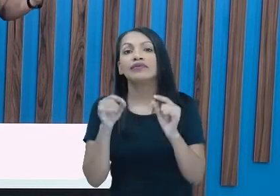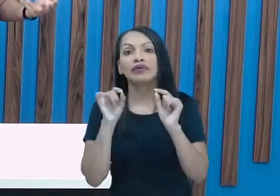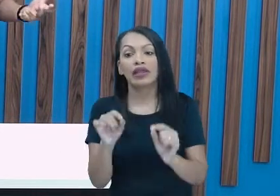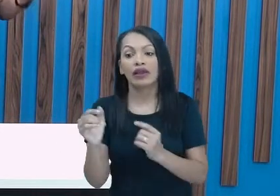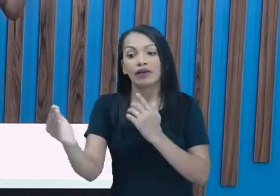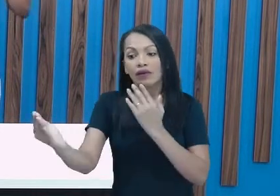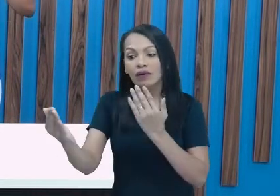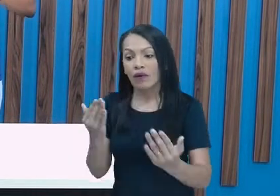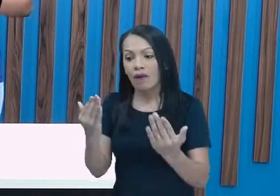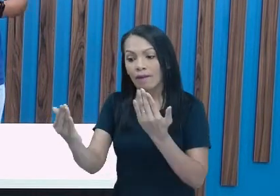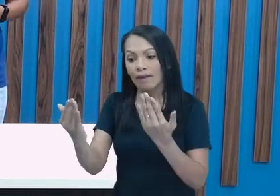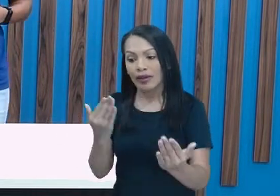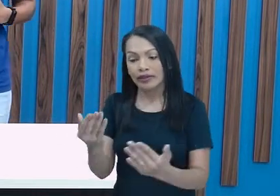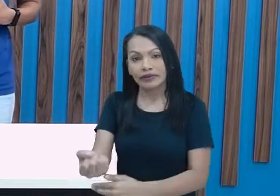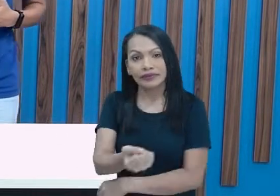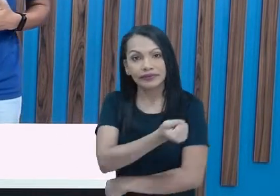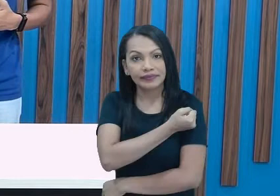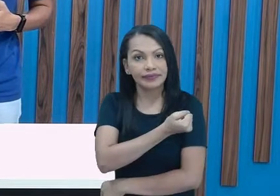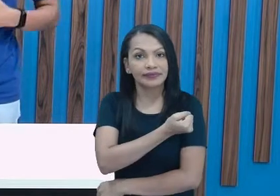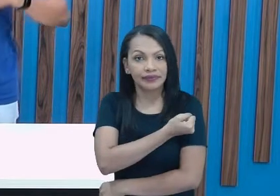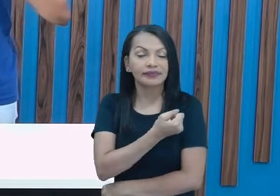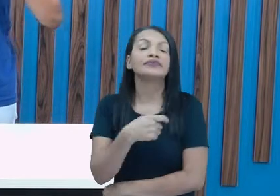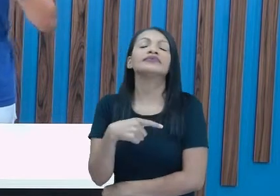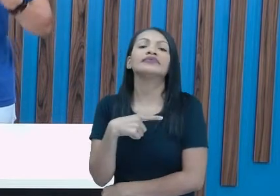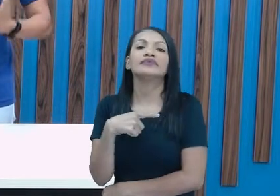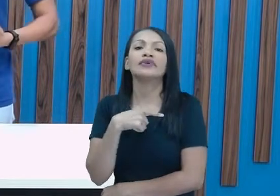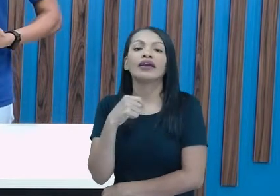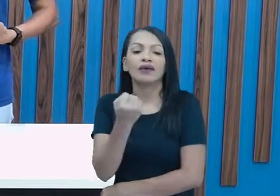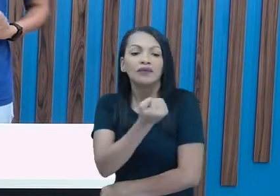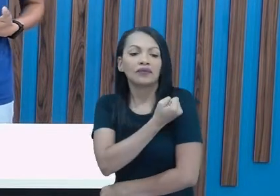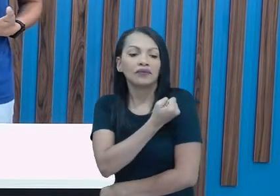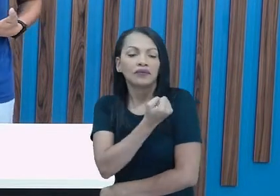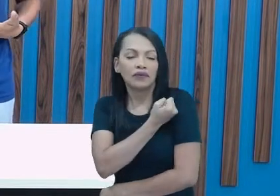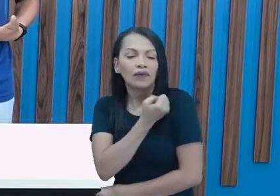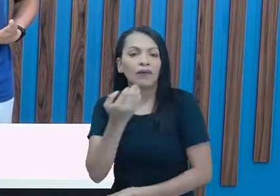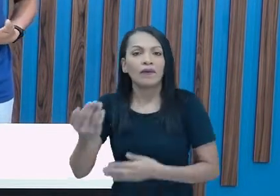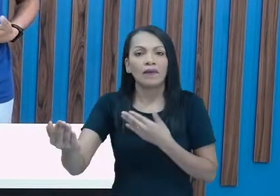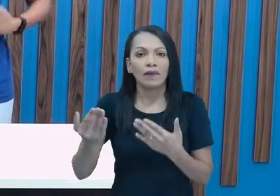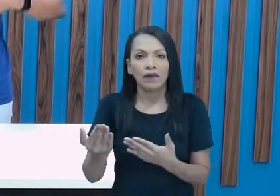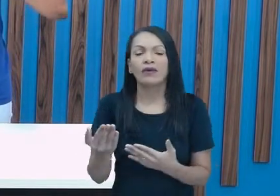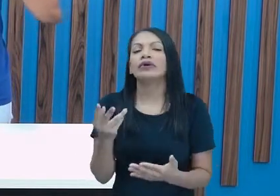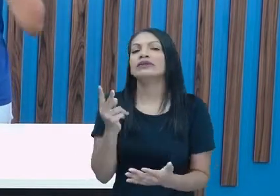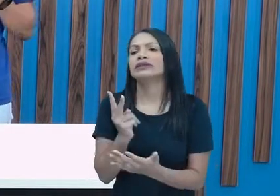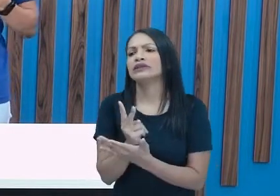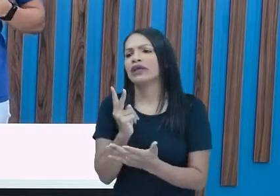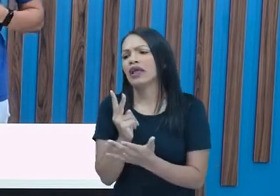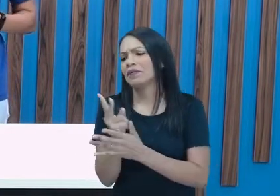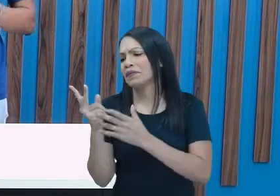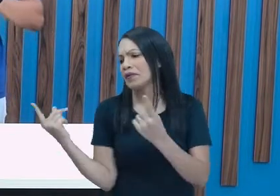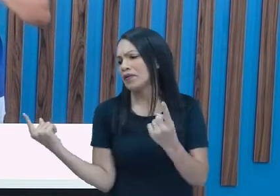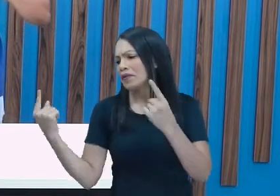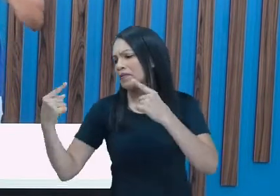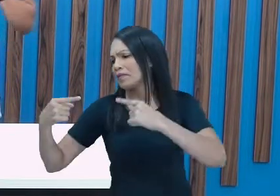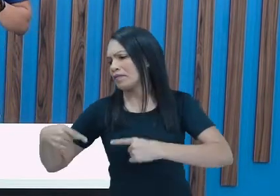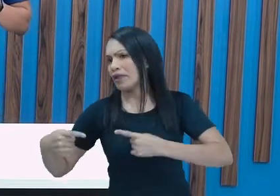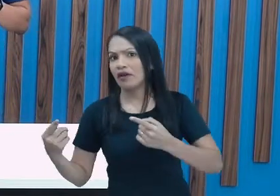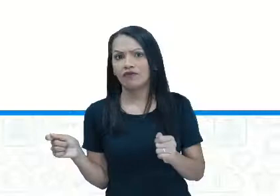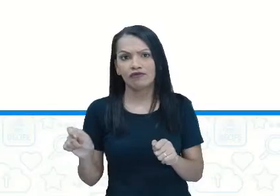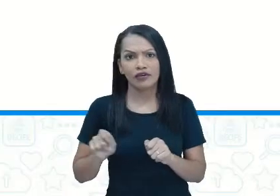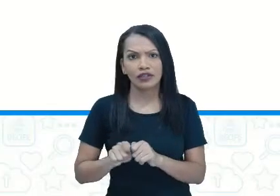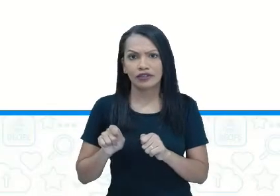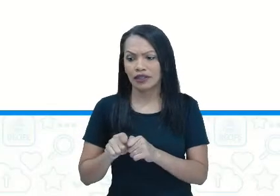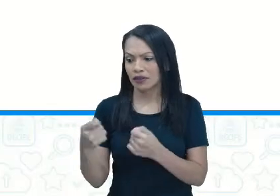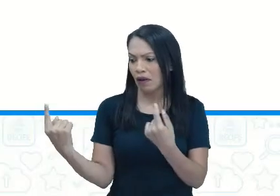a ver com o tema da nossa aula hoje. Então, um monstro sempre apostando, um monstro sempre travesso e fazendo